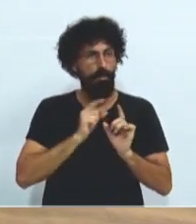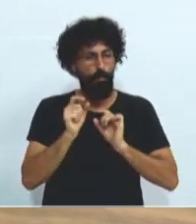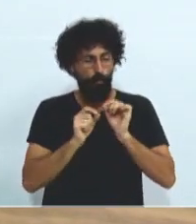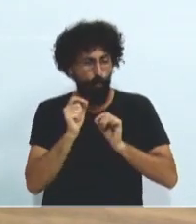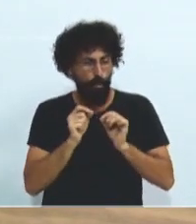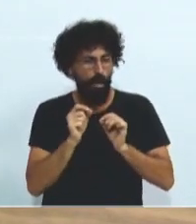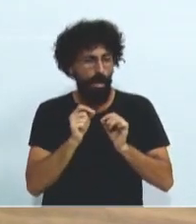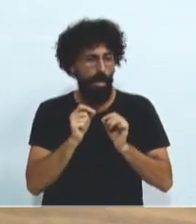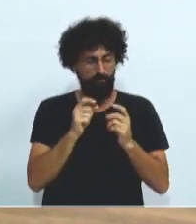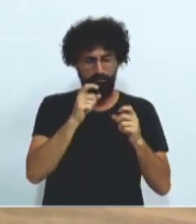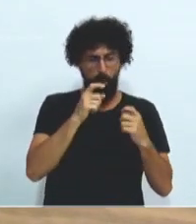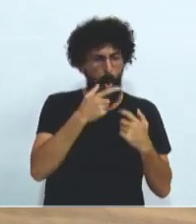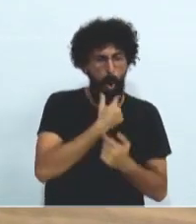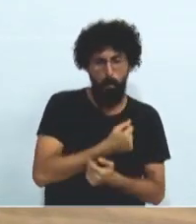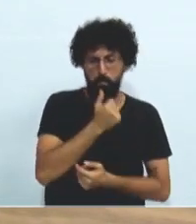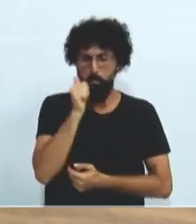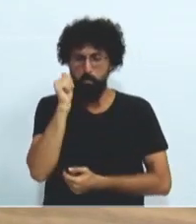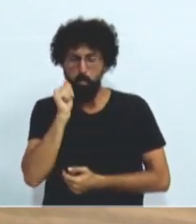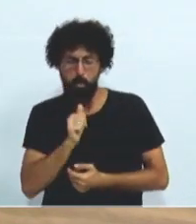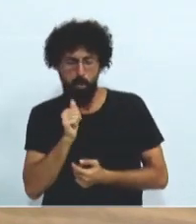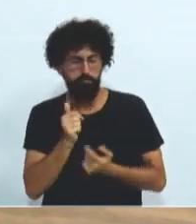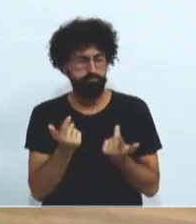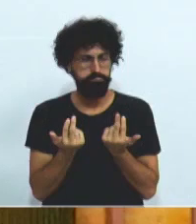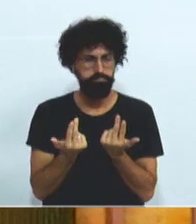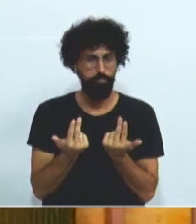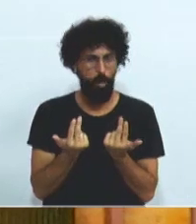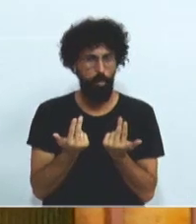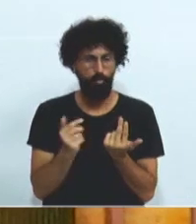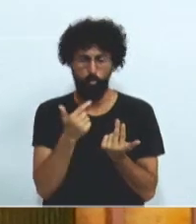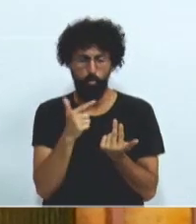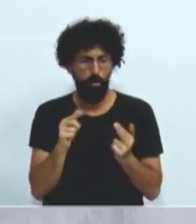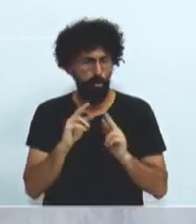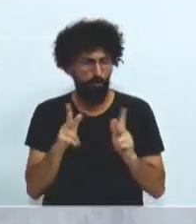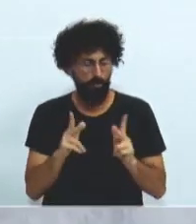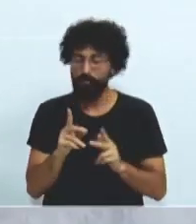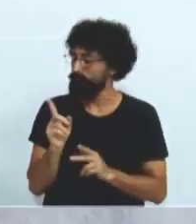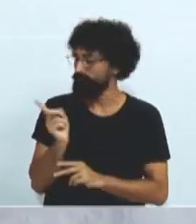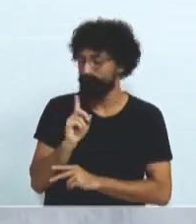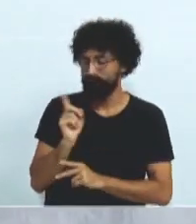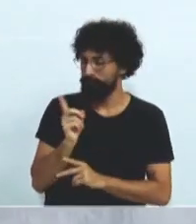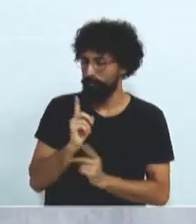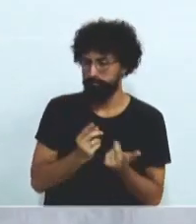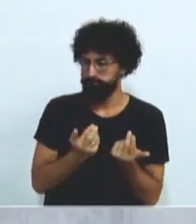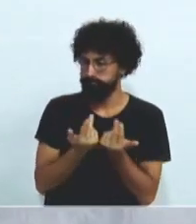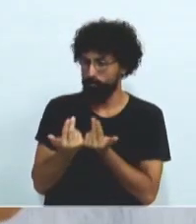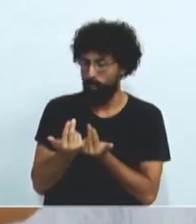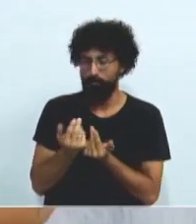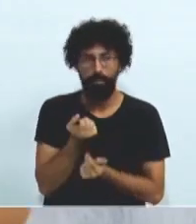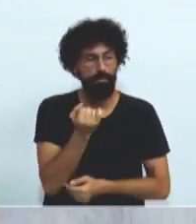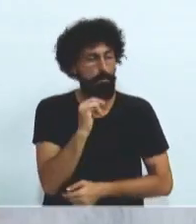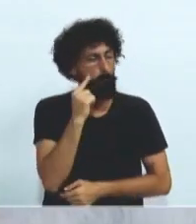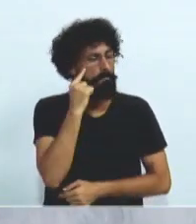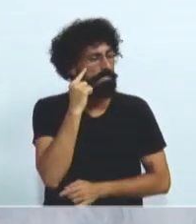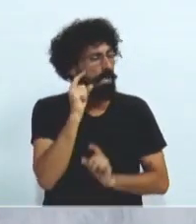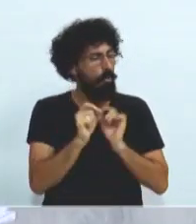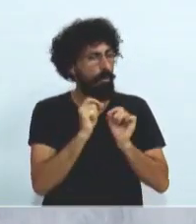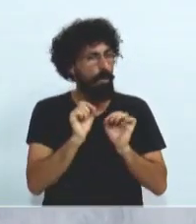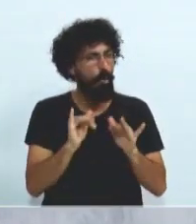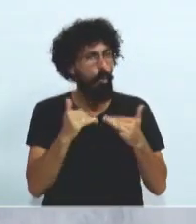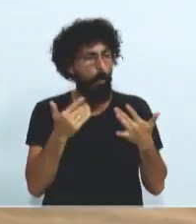de sexo. Não, não. Em geral, não. Não tem distinção por sexo. Se a gente for pensar nos fatores de risco da leucemia,